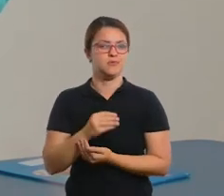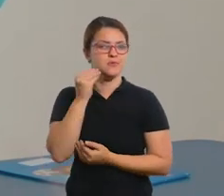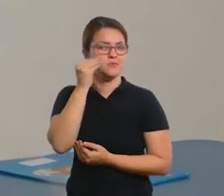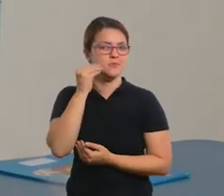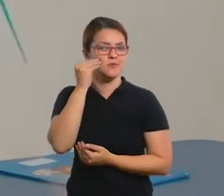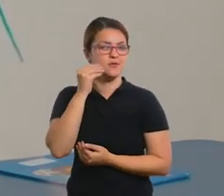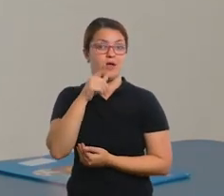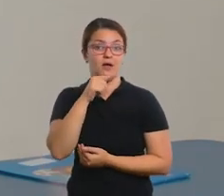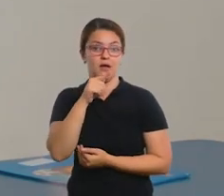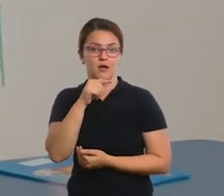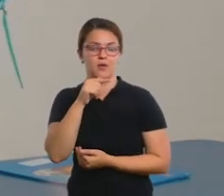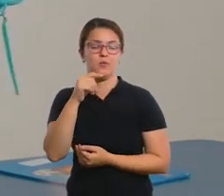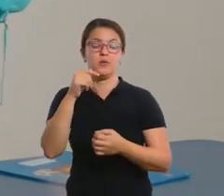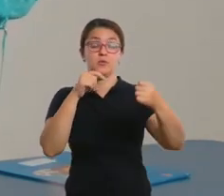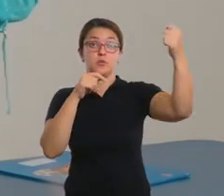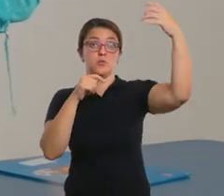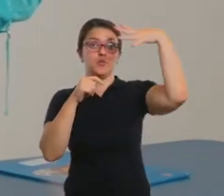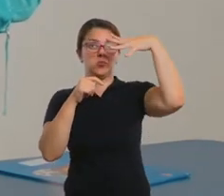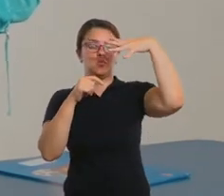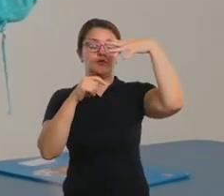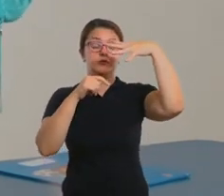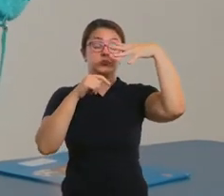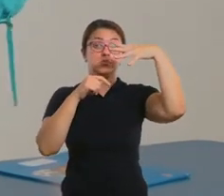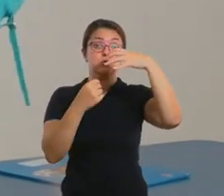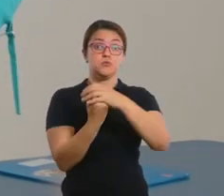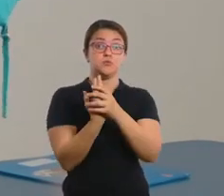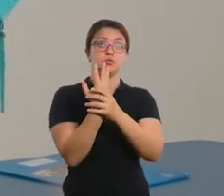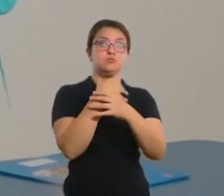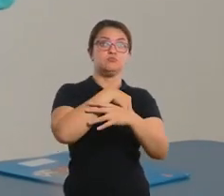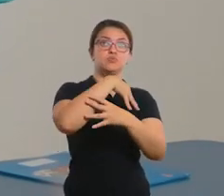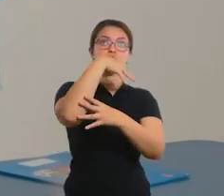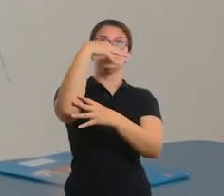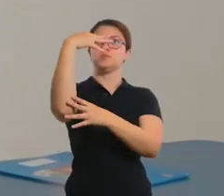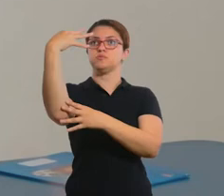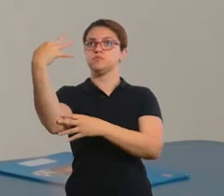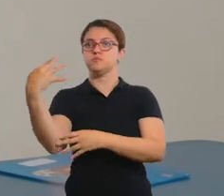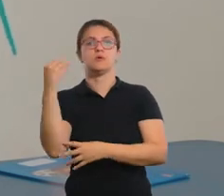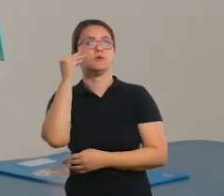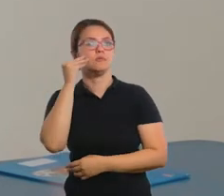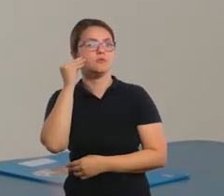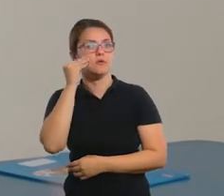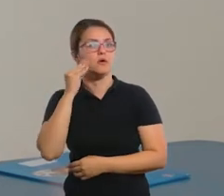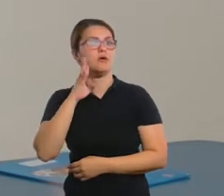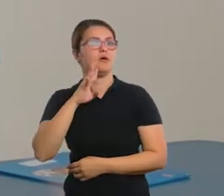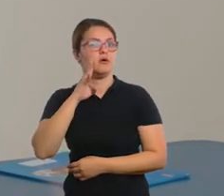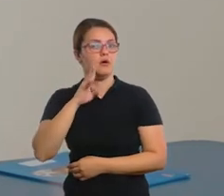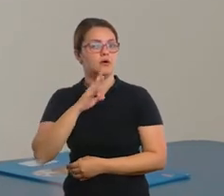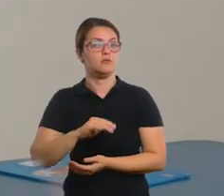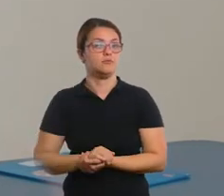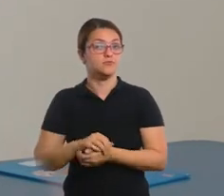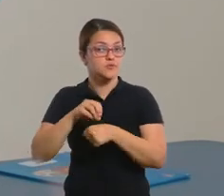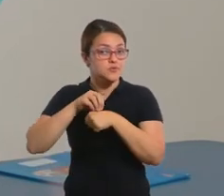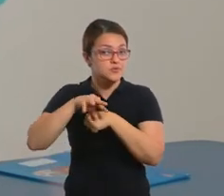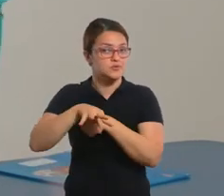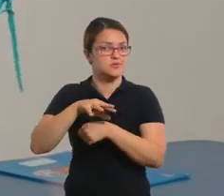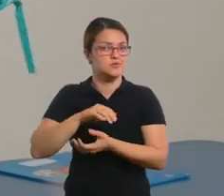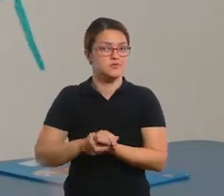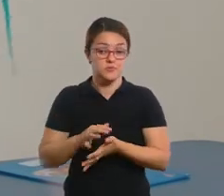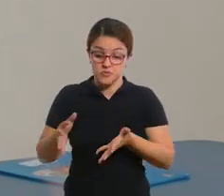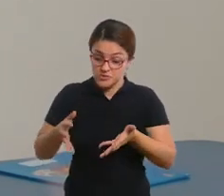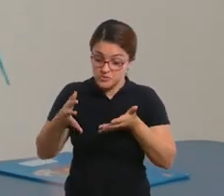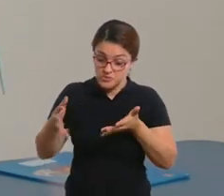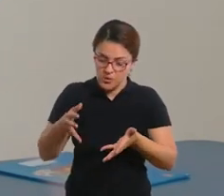e luz que vai culminar no arco-íris. Essa experiência é muito legal. A nossa sugestão é que